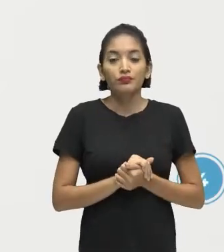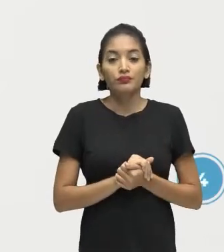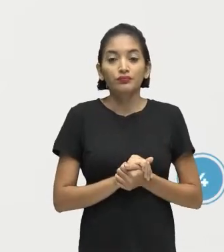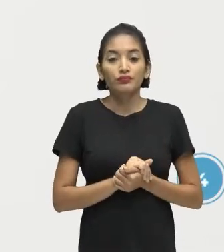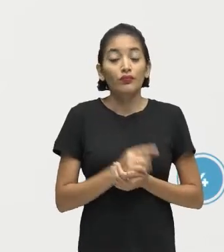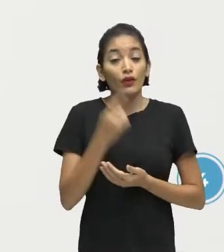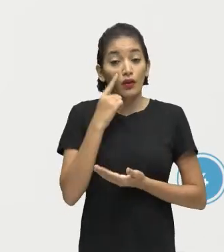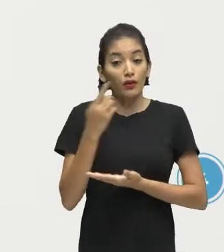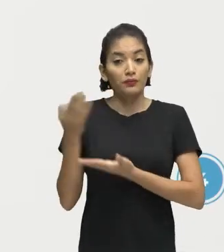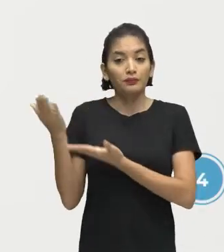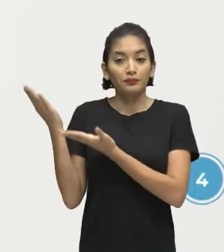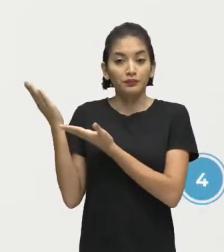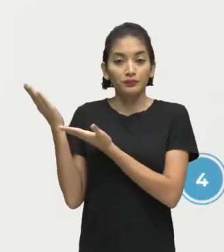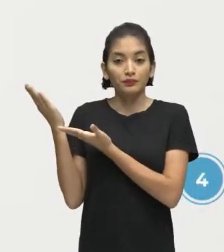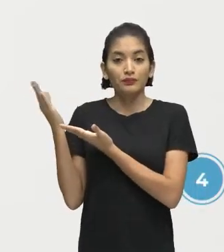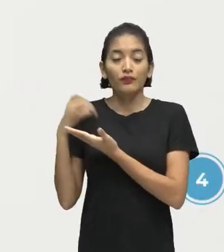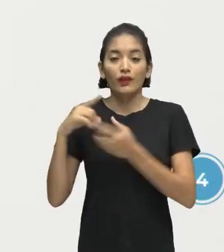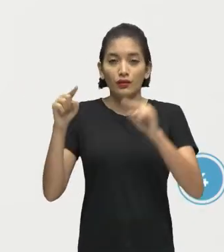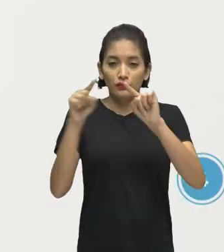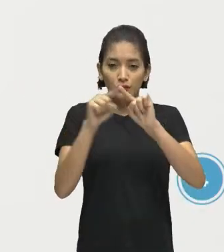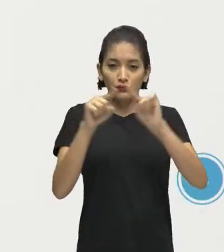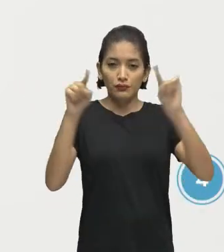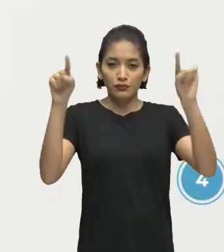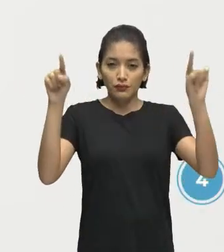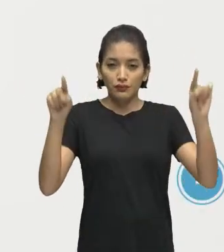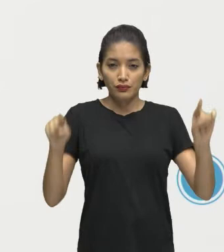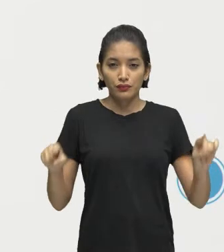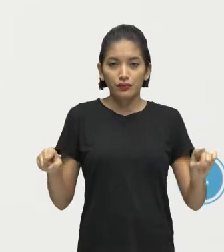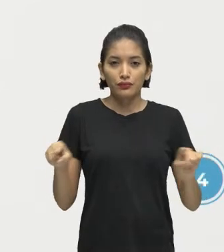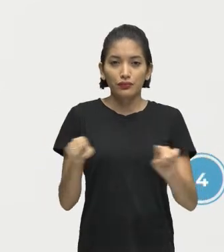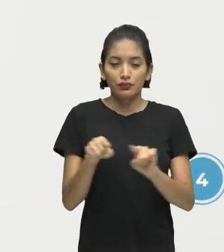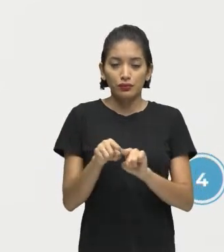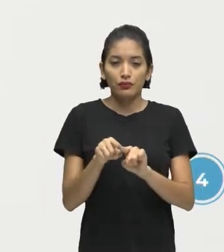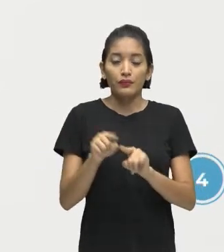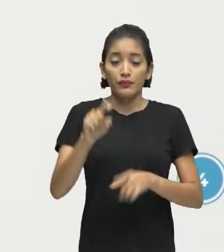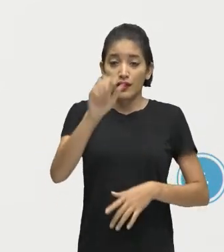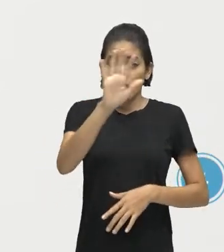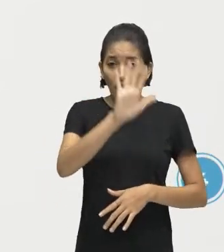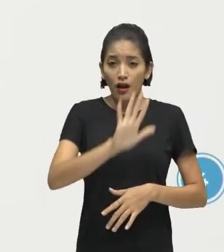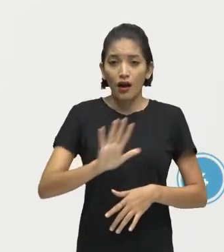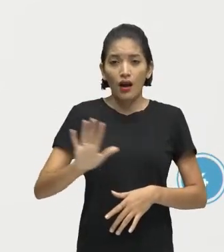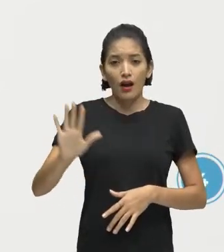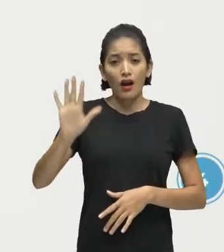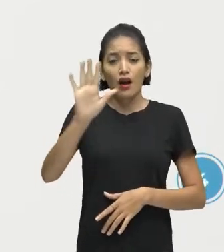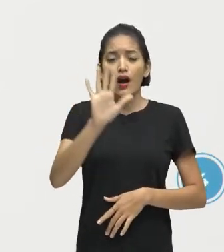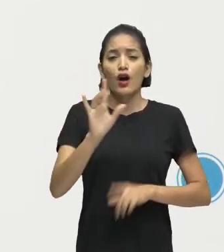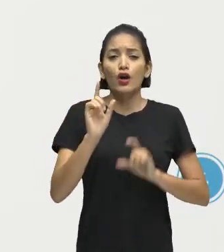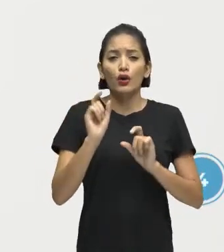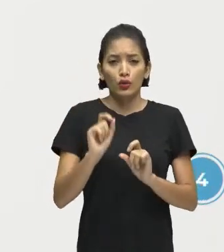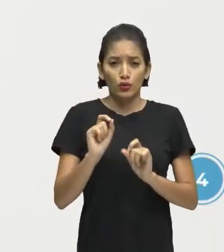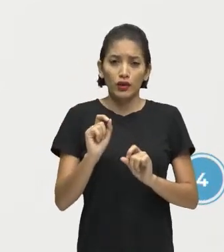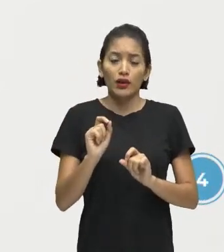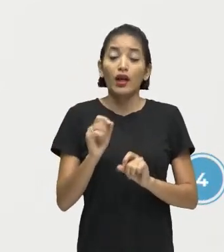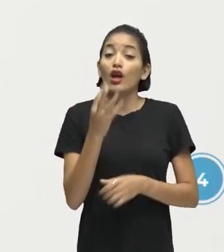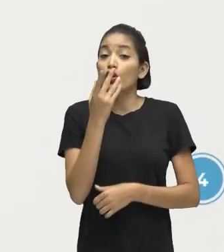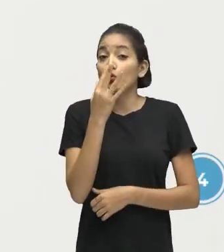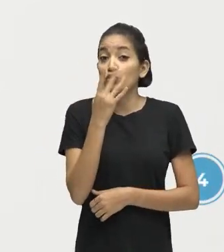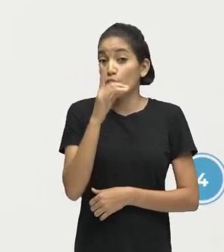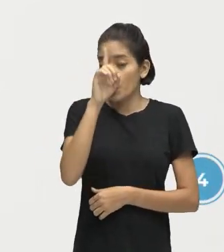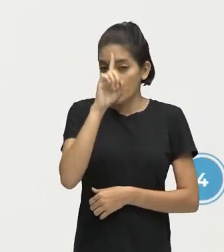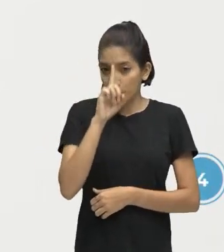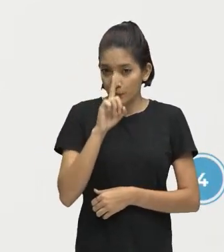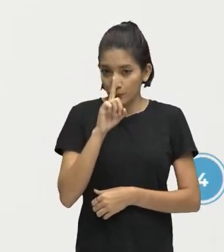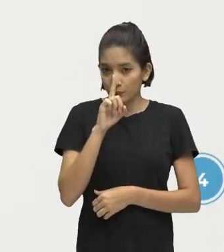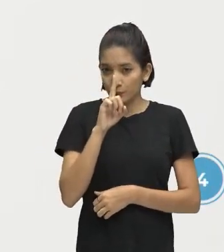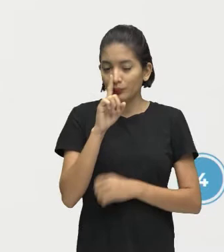Olha só, aqui a gente tem o retângulo e a área dele, a área dele é toda essa superfície aqui.